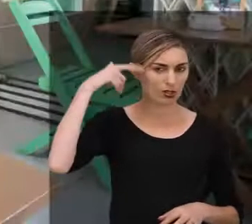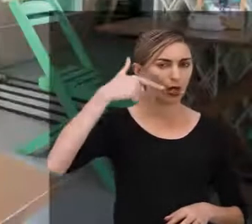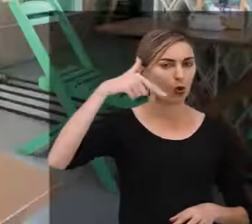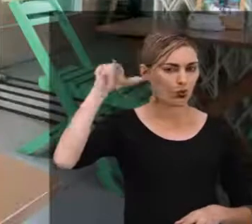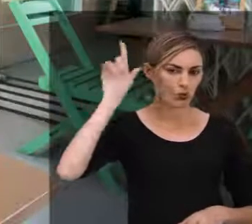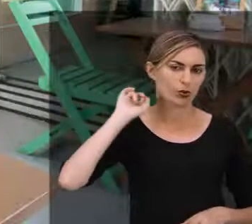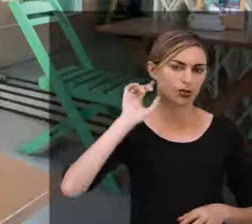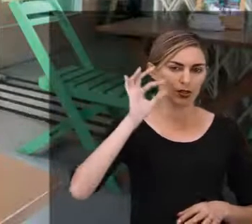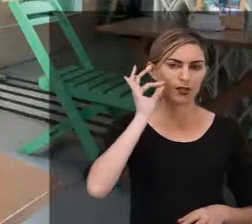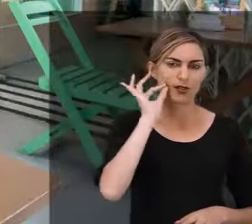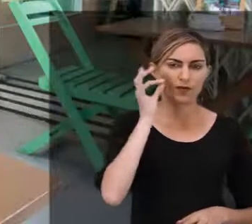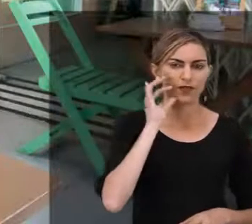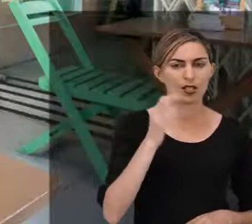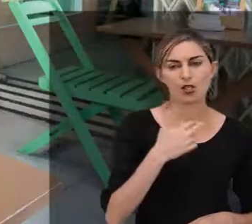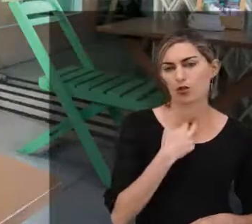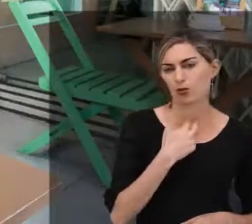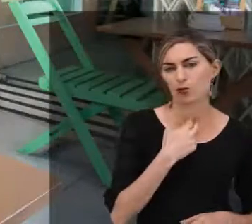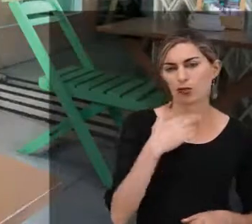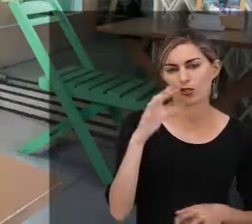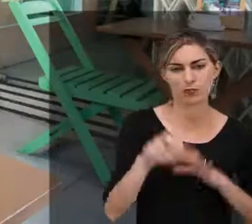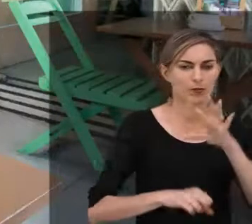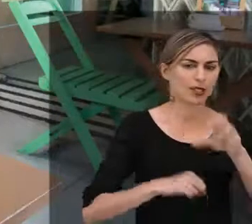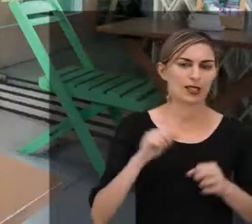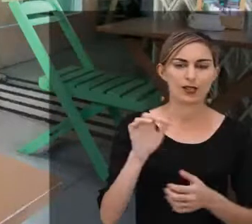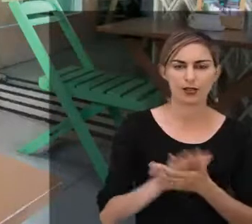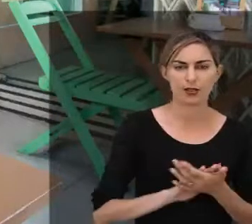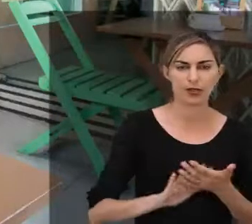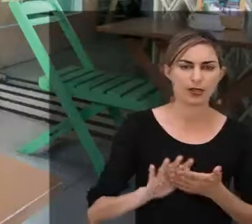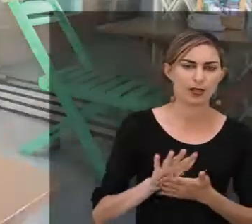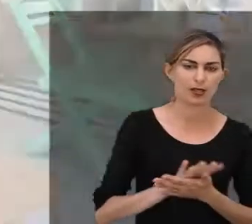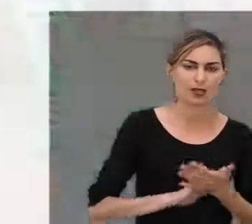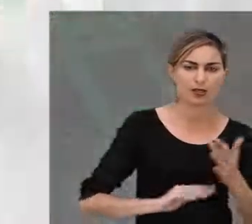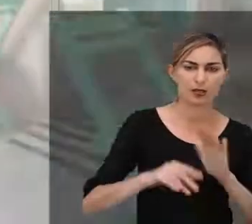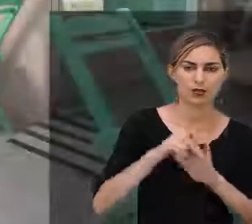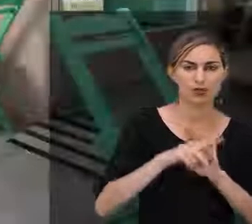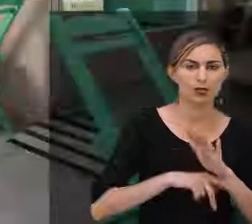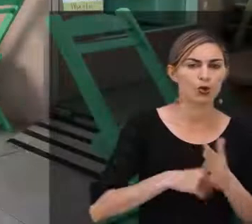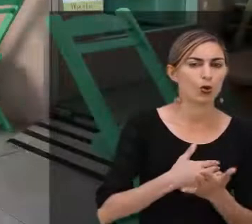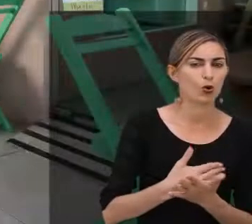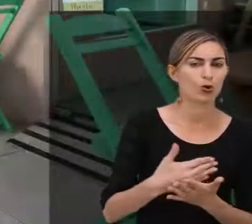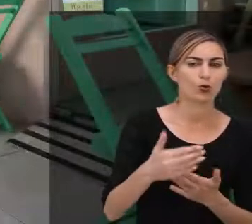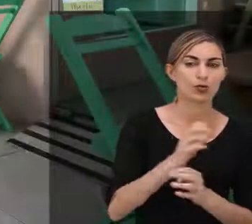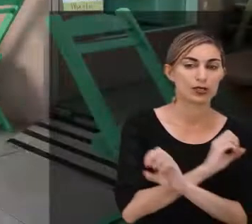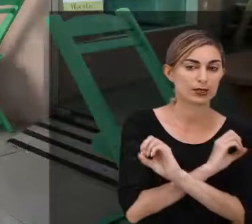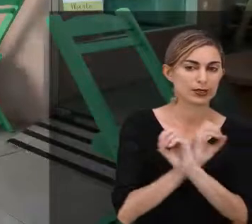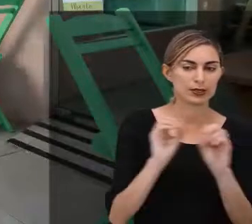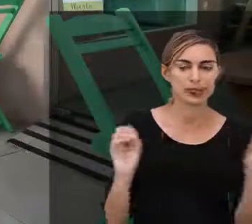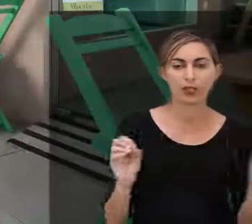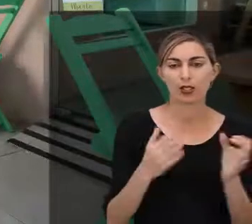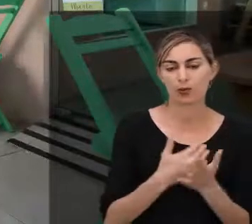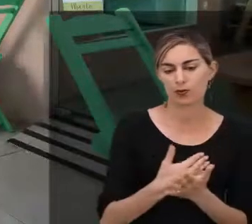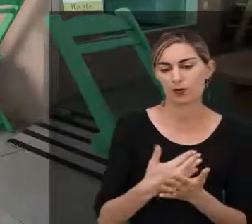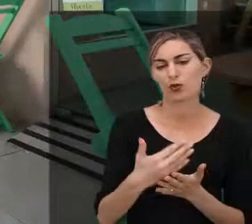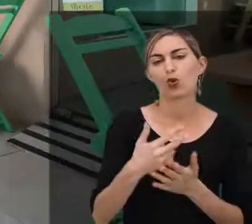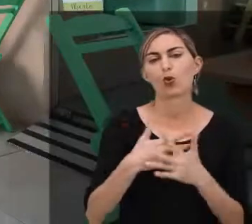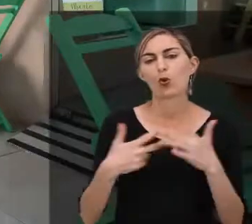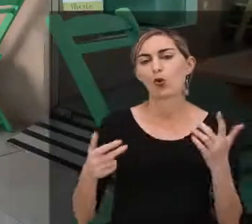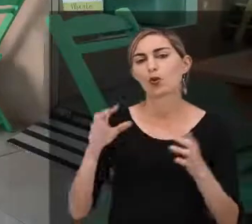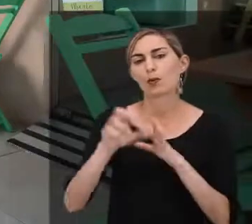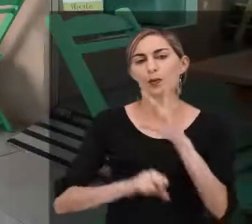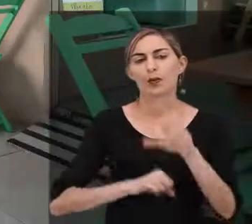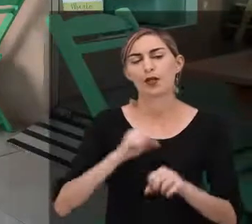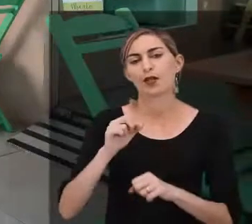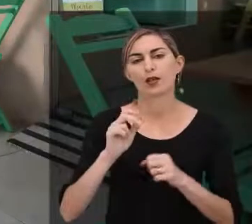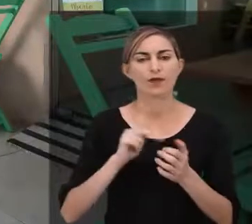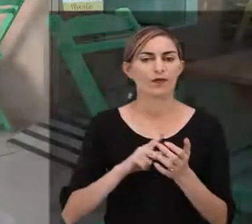cafeteria. Então eu não posso pegar nada do projeto, tem que ser iniciado do zero. A única coisa que eu posso pegar, que aí na